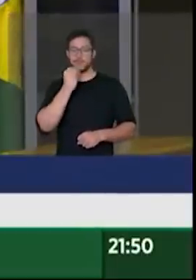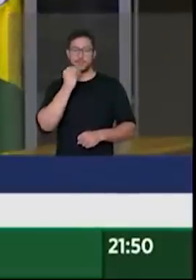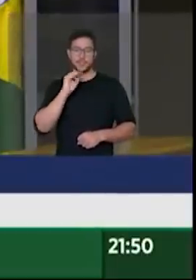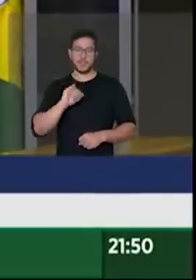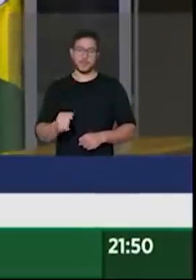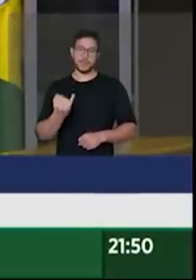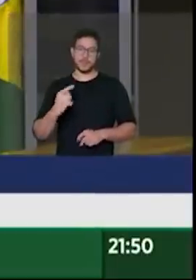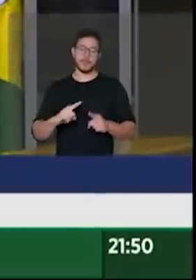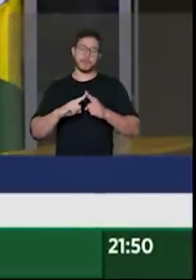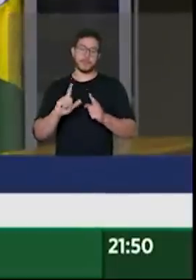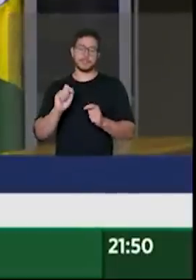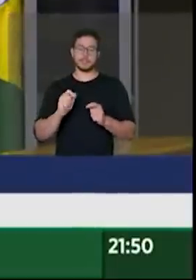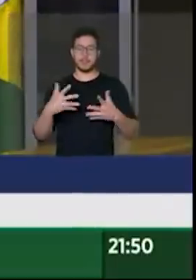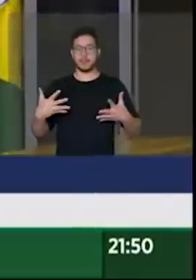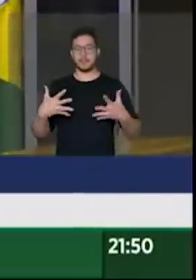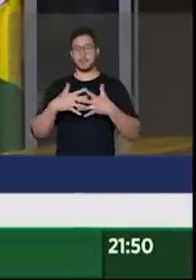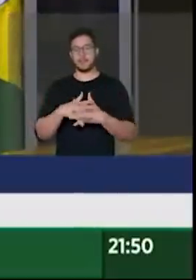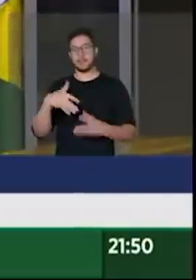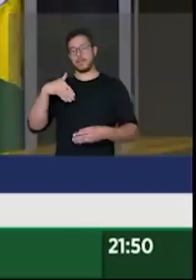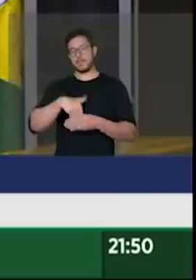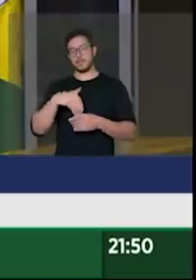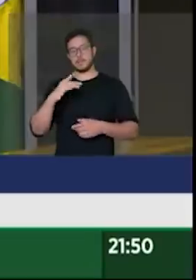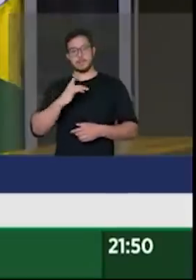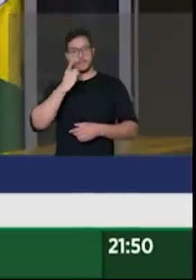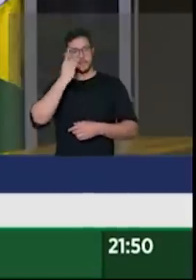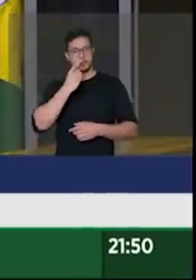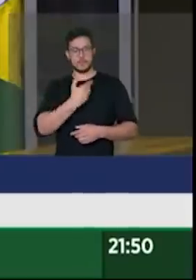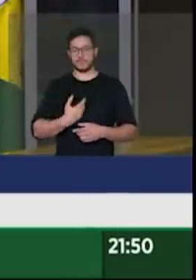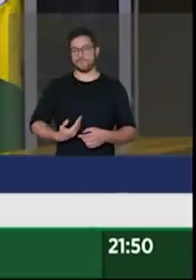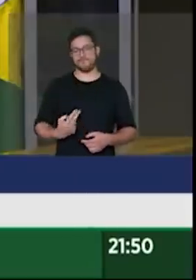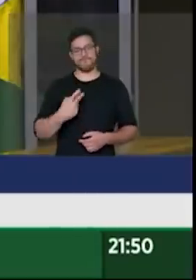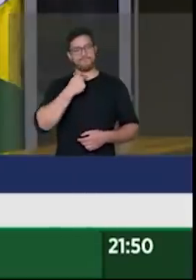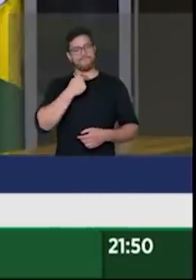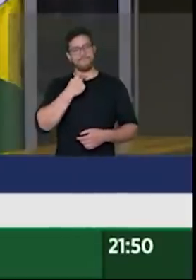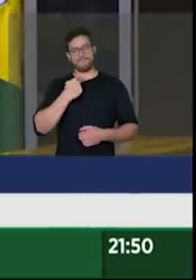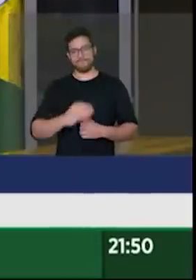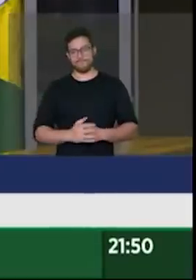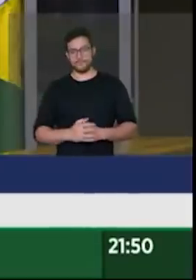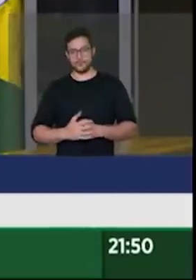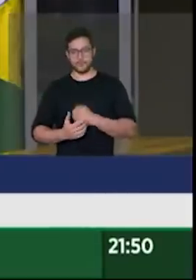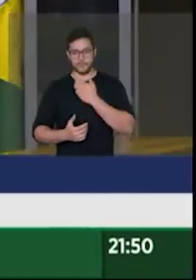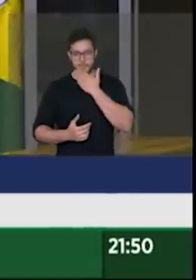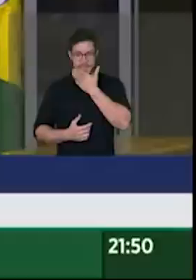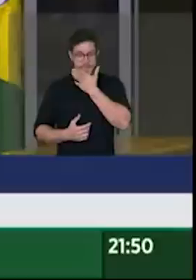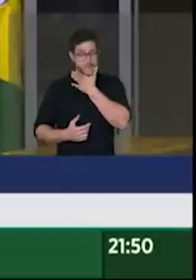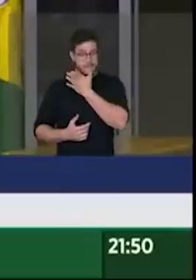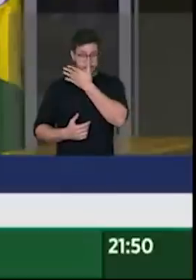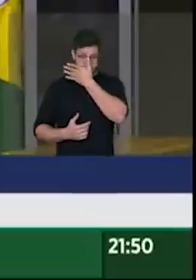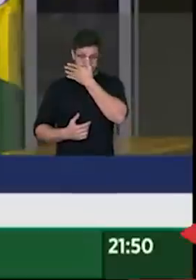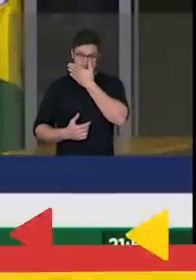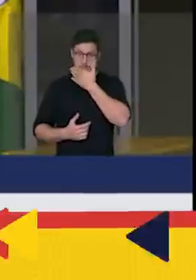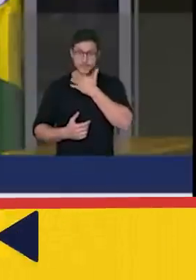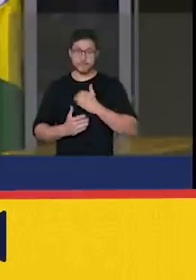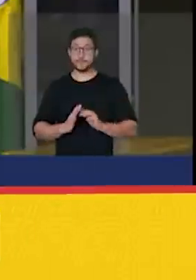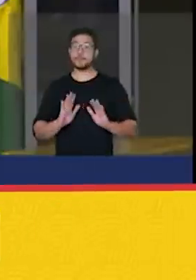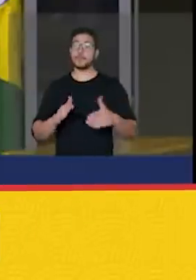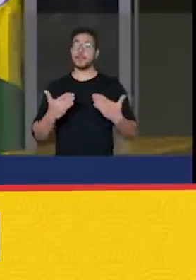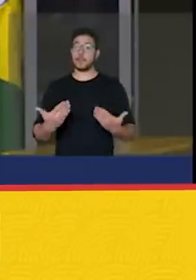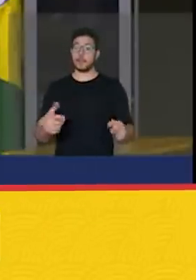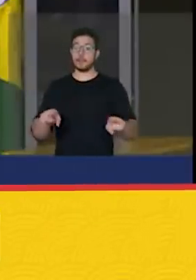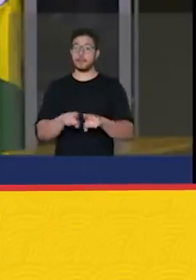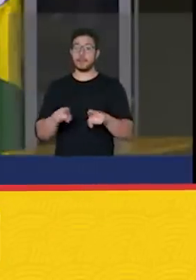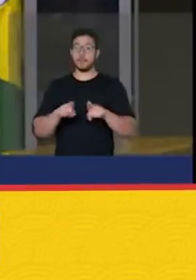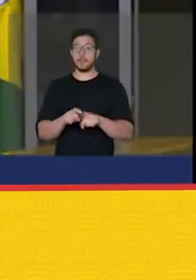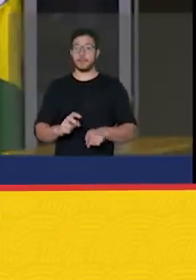mas é claro que comprometer as eleições dos deputados da base do governo não interessa, nem que isso seja para eleger os mais pobres, ou ainda os